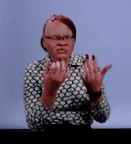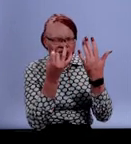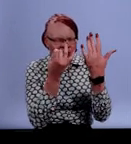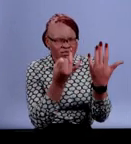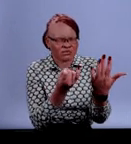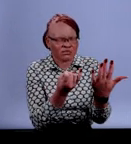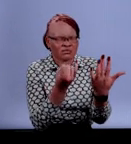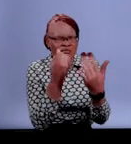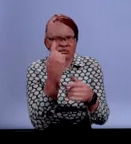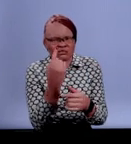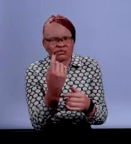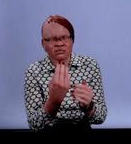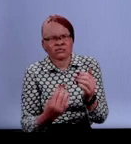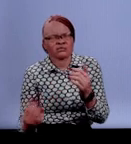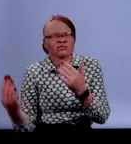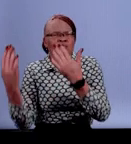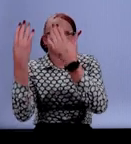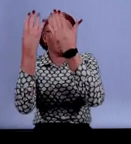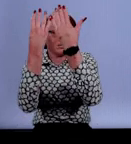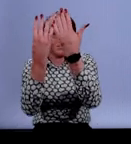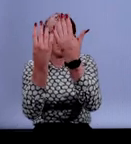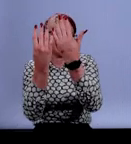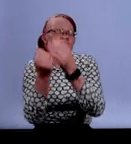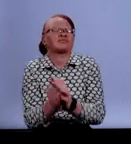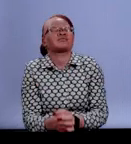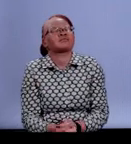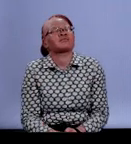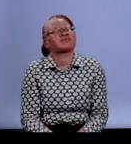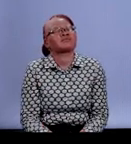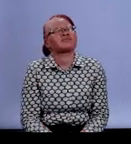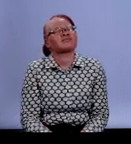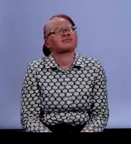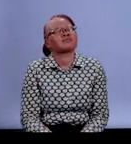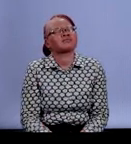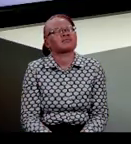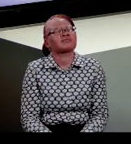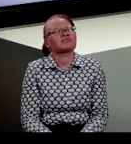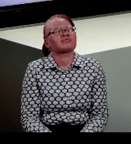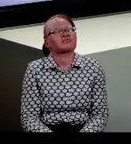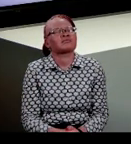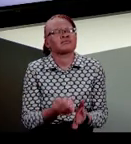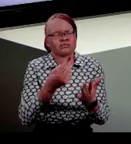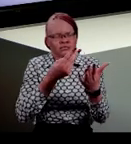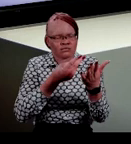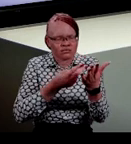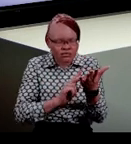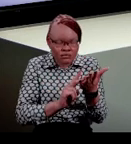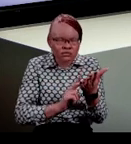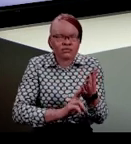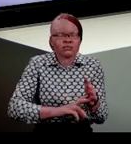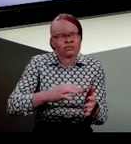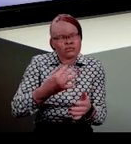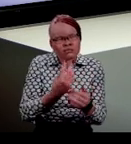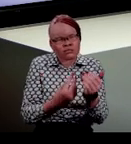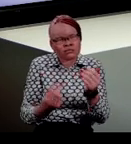temos 61 elevado a 9 ou 61 a nona valor de